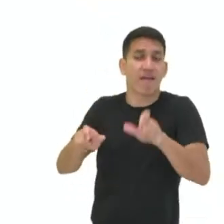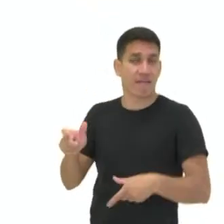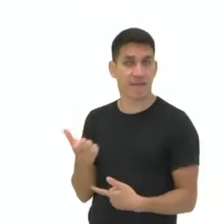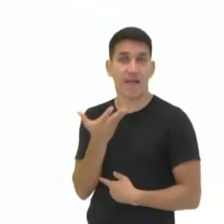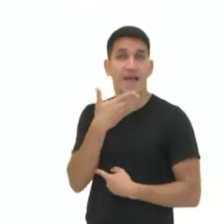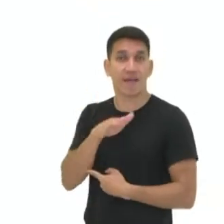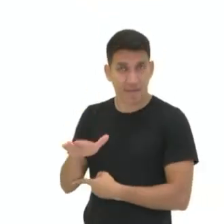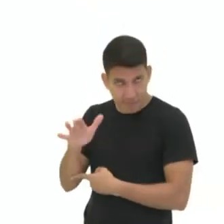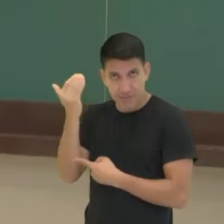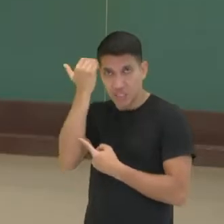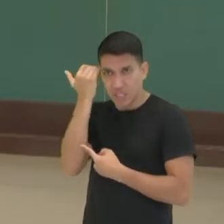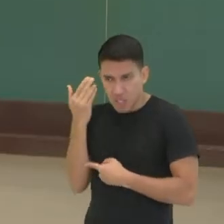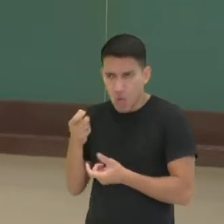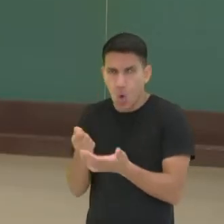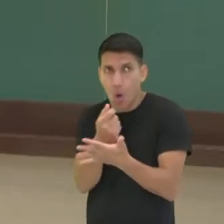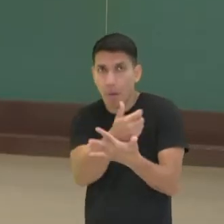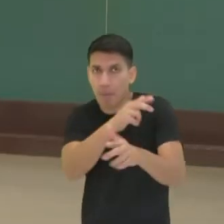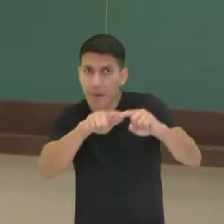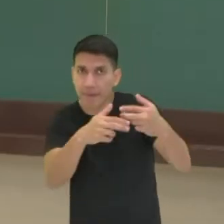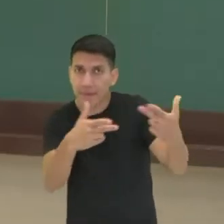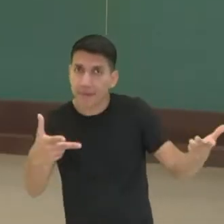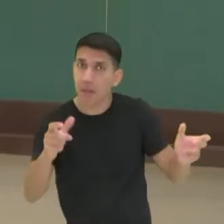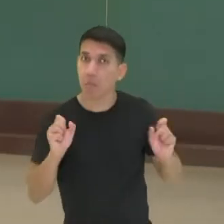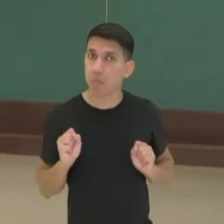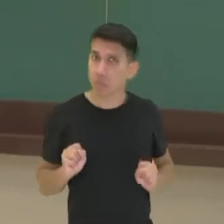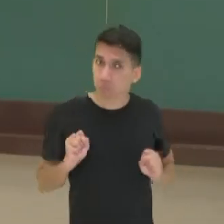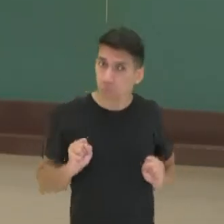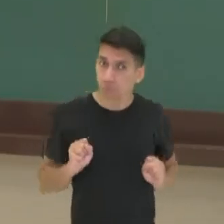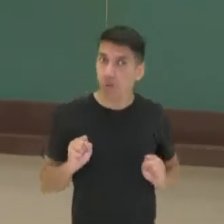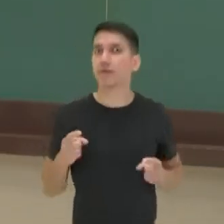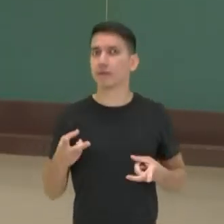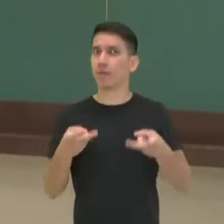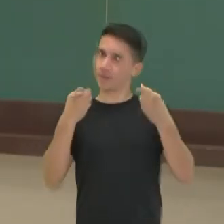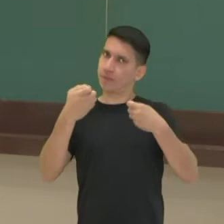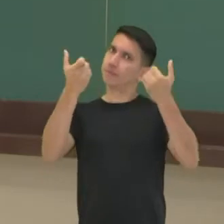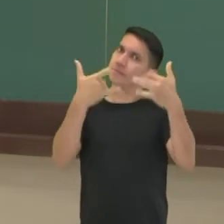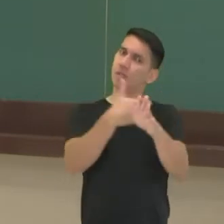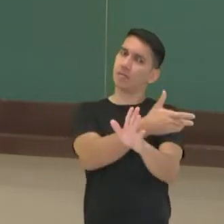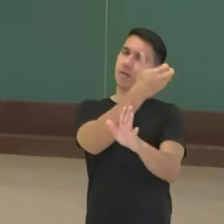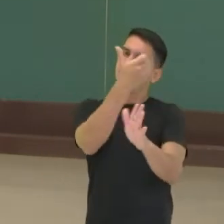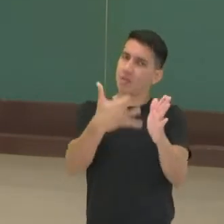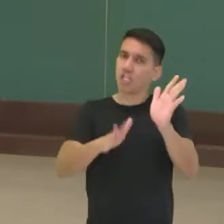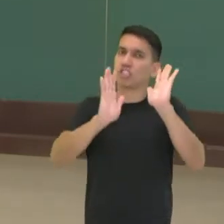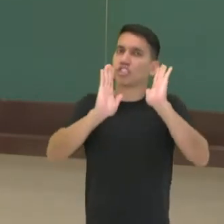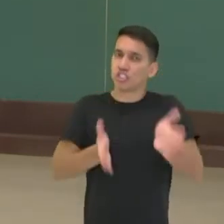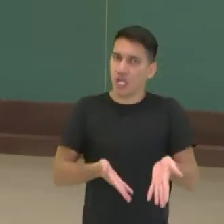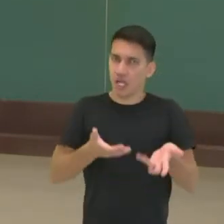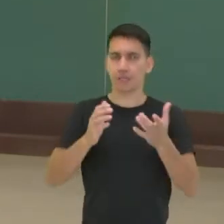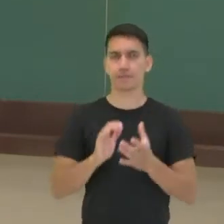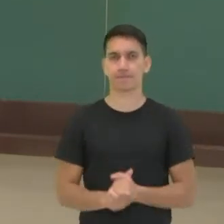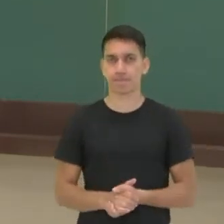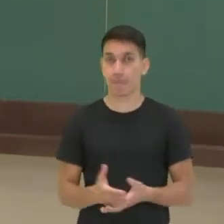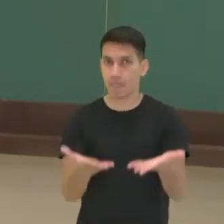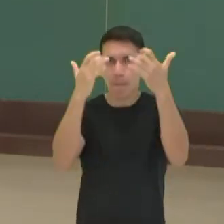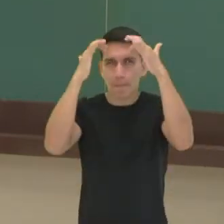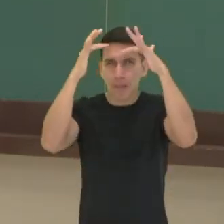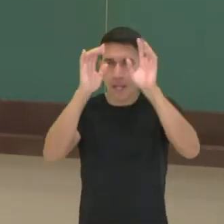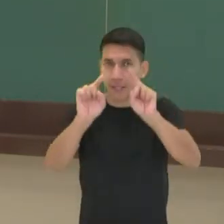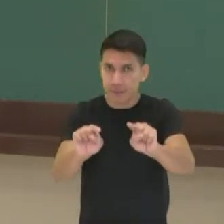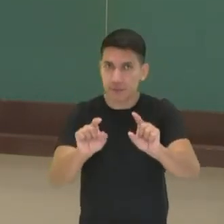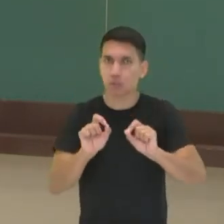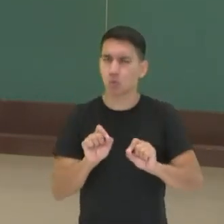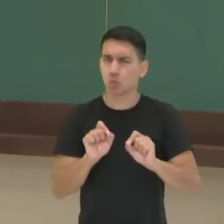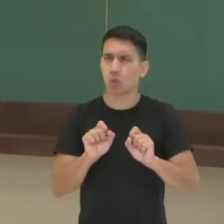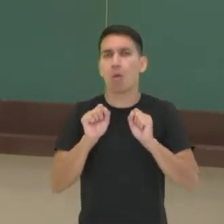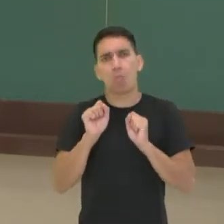compra de produtos? Então, veja que ele falou bastante aqui sobre isso já. Pensem nisso.